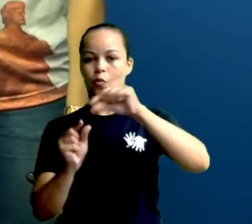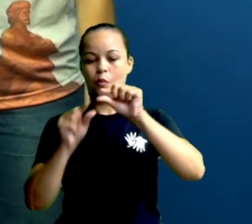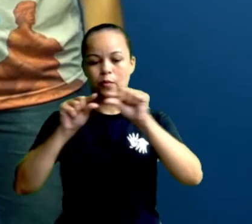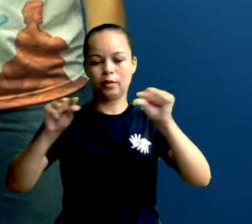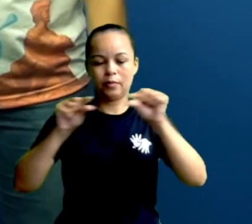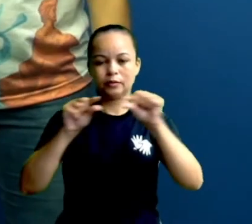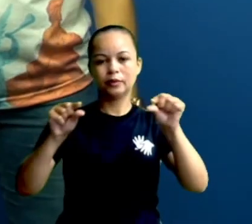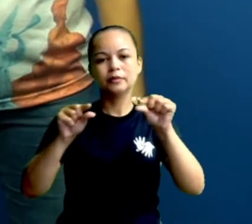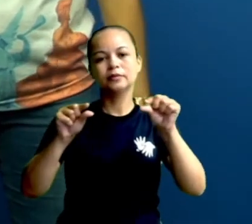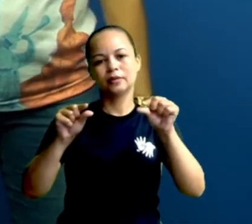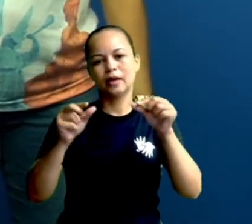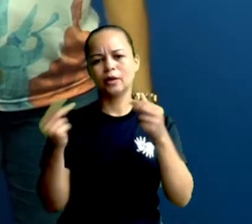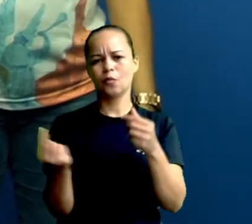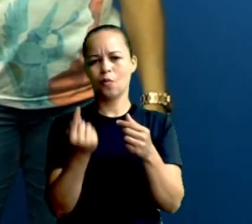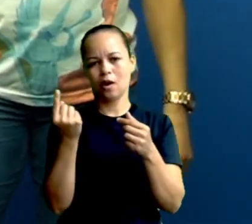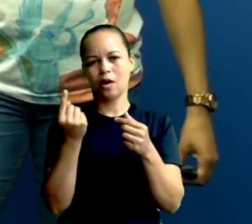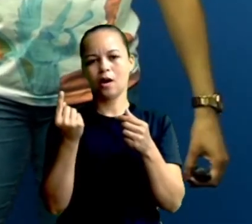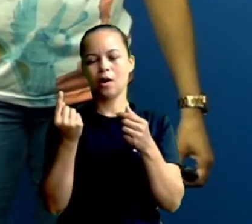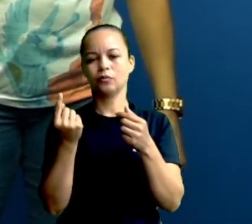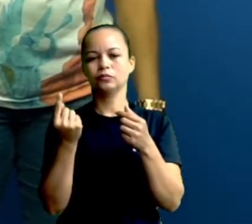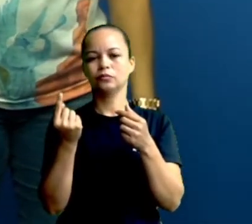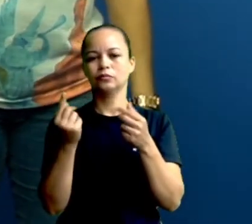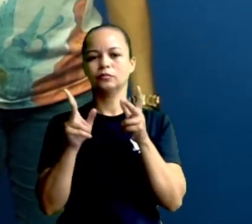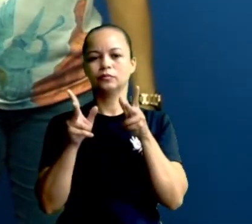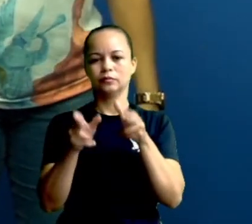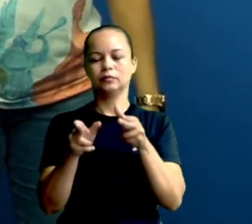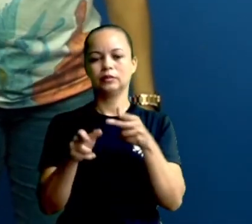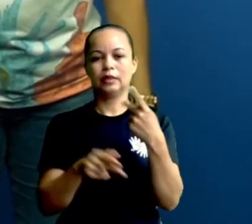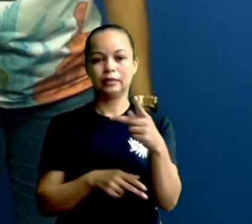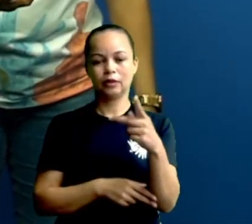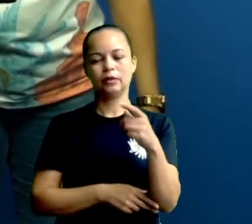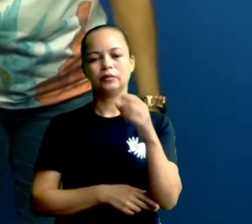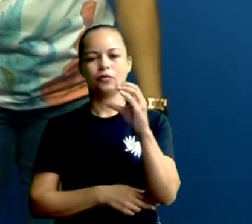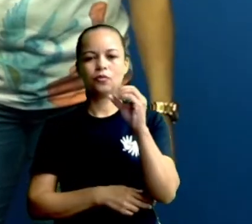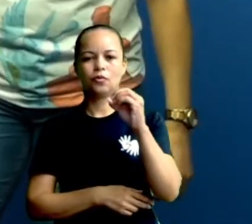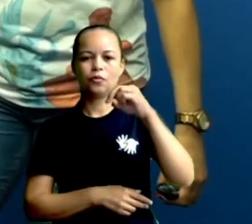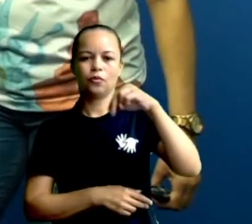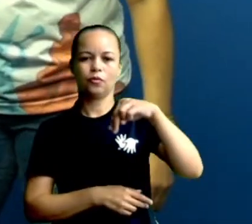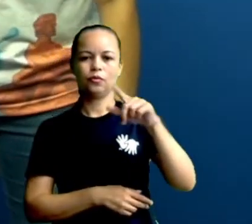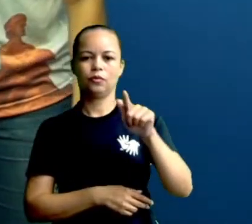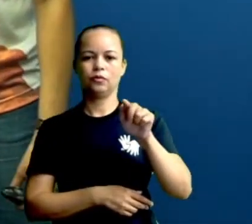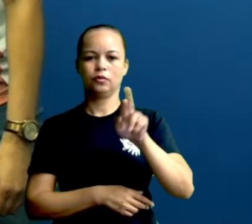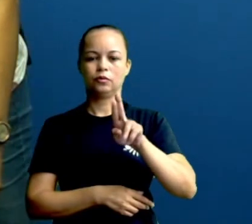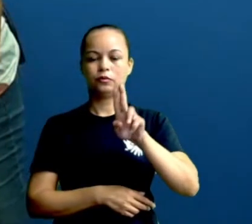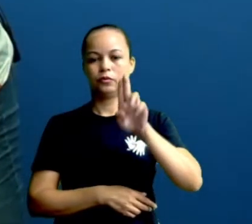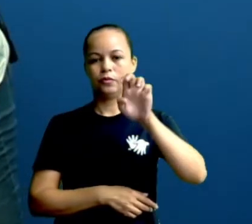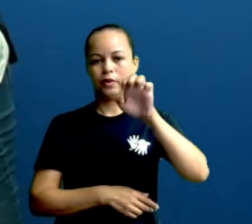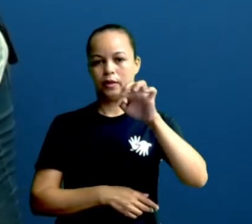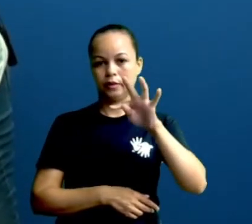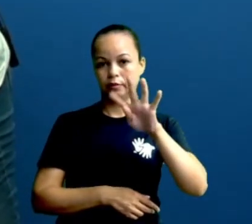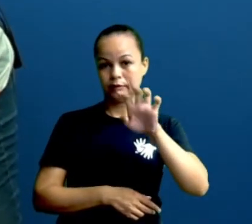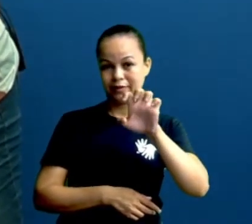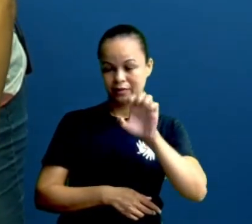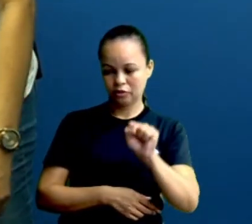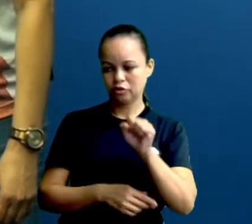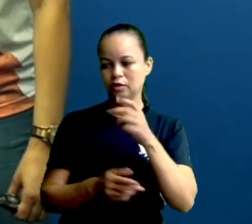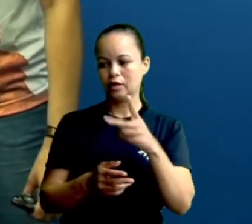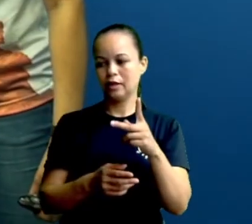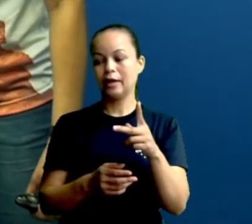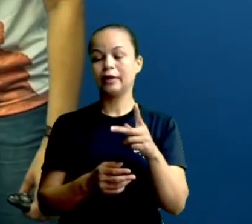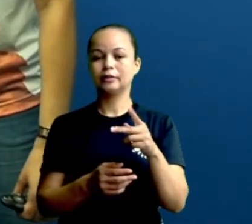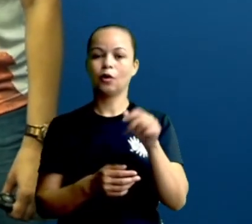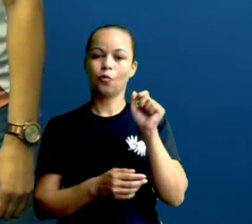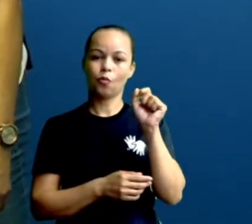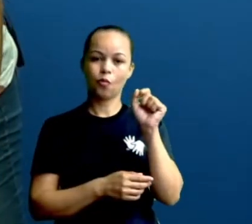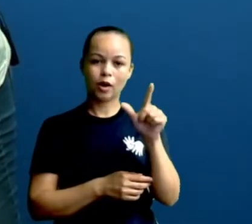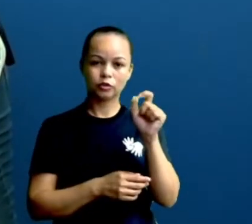mesma medida da altura desse. Então, eles são, né, congruentes. Então, a gente pode observar que os triângulos verde e azul são